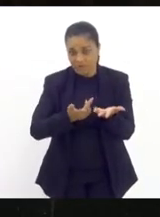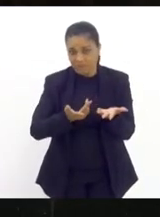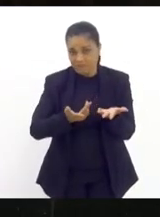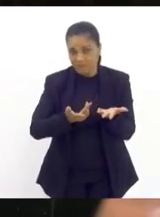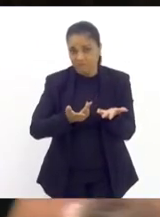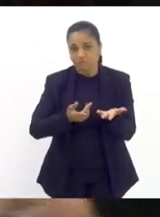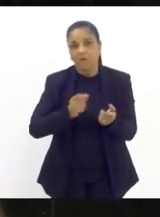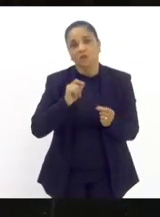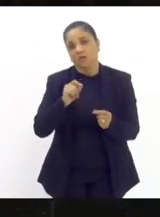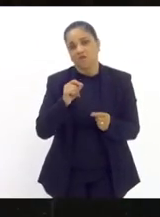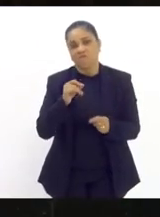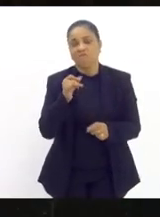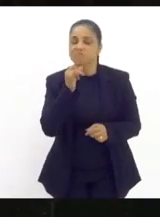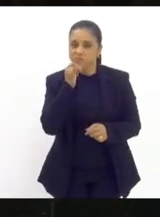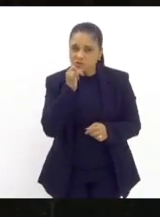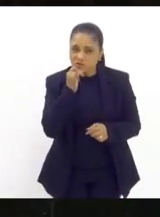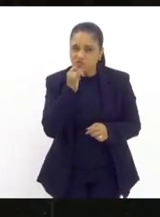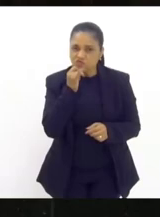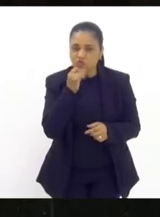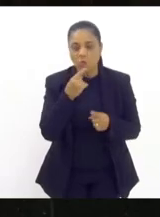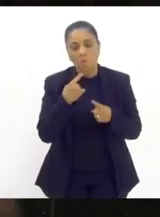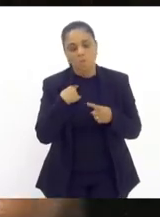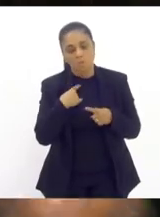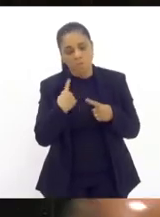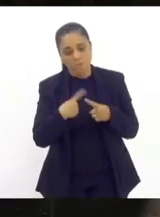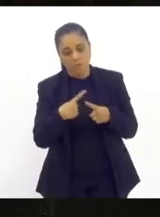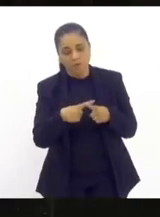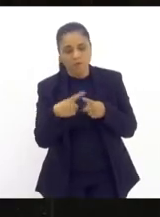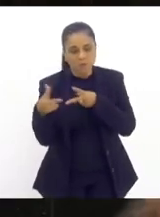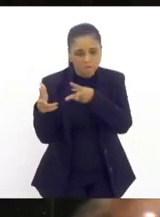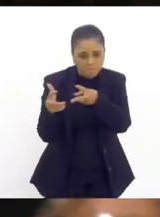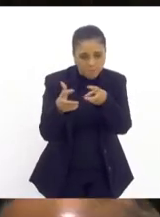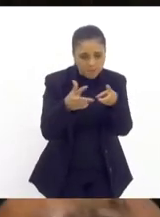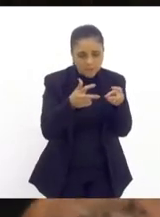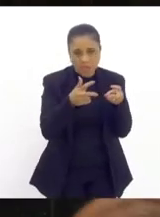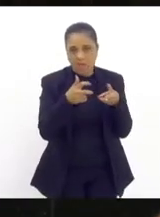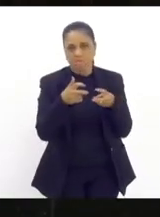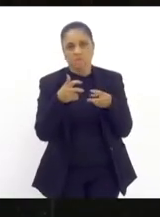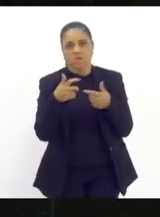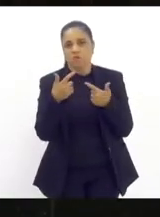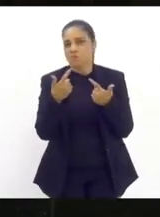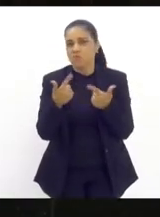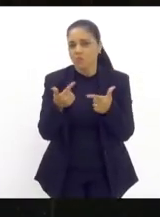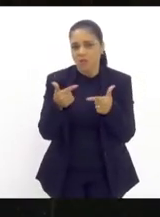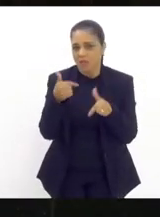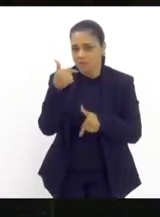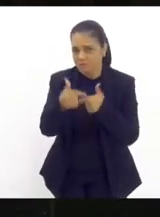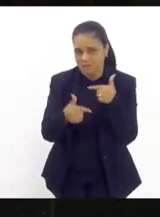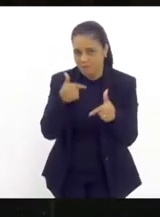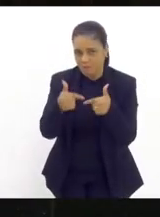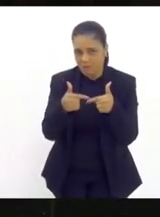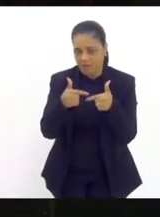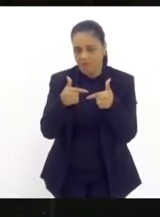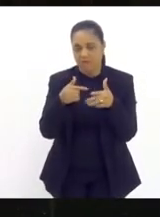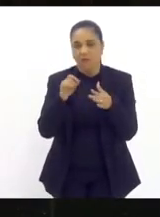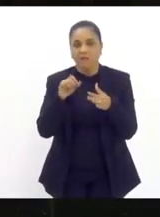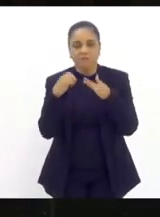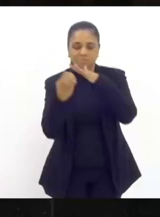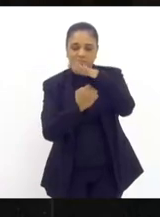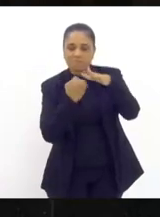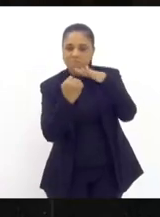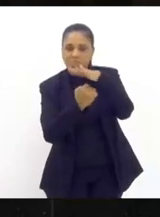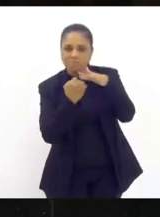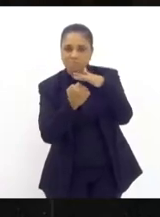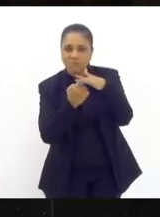o que nós vemos sendo praticado pelas concessionárias que colocam água e